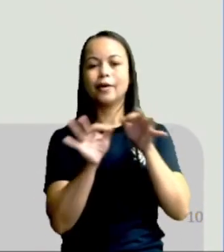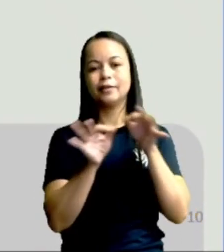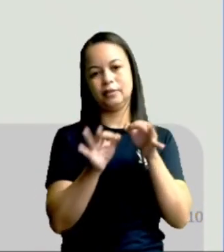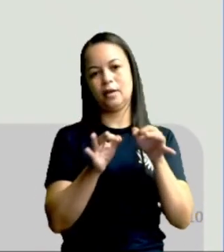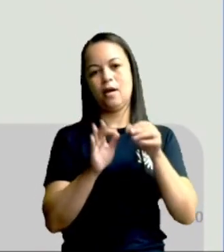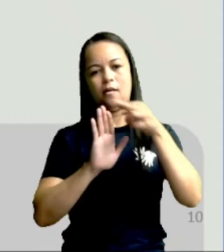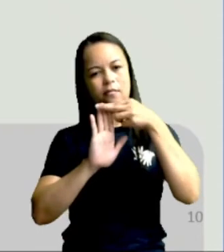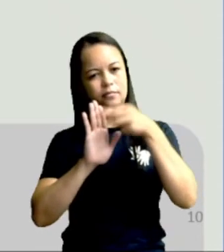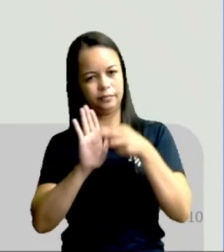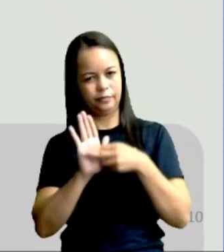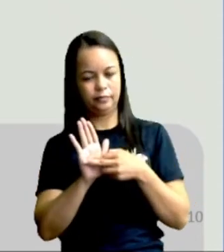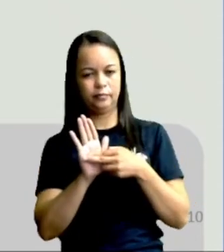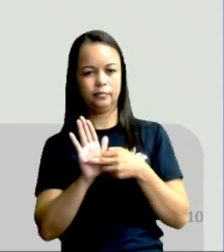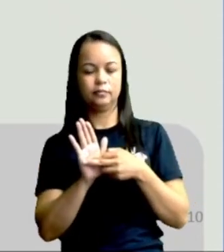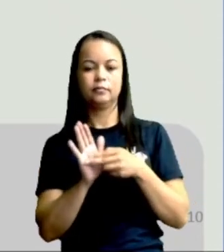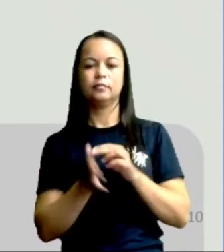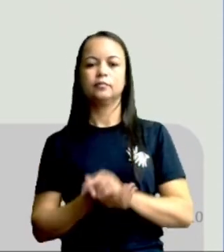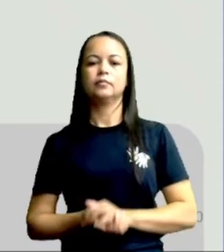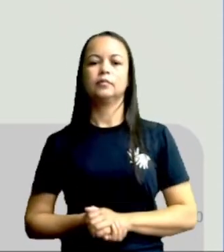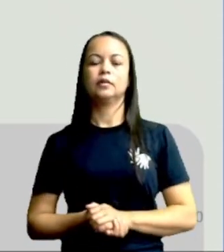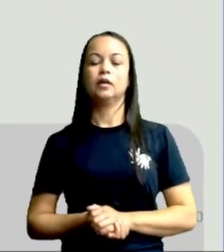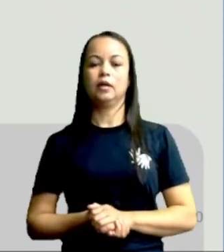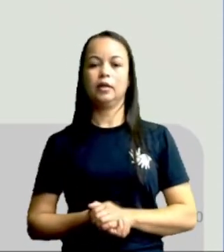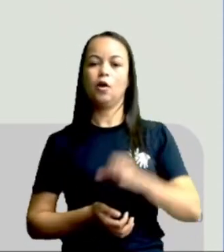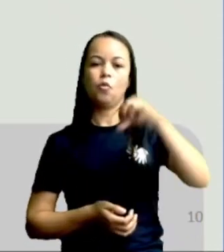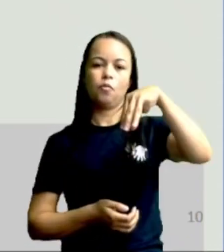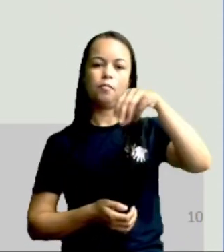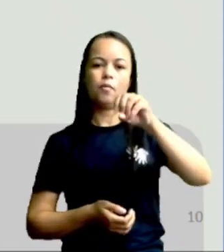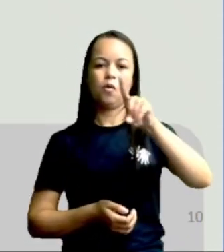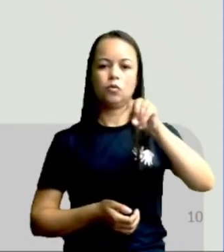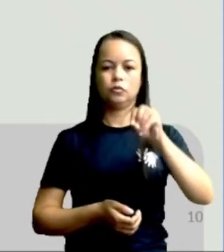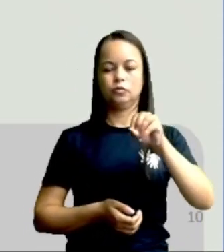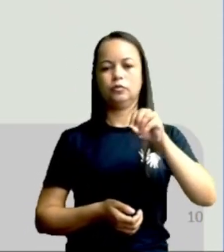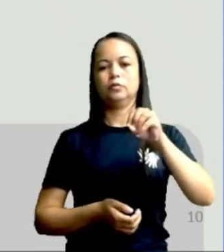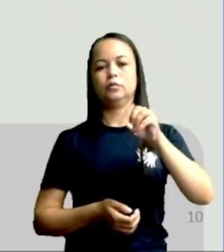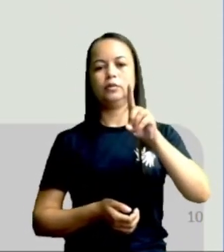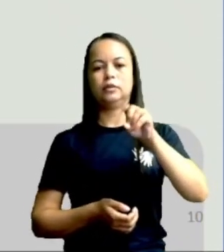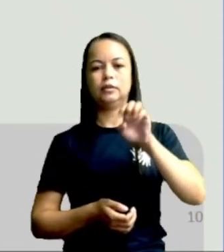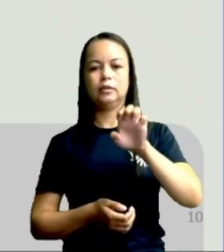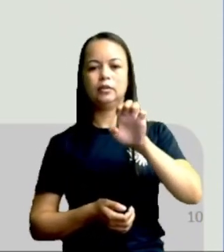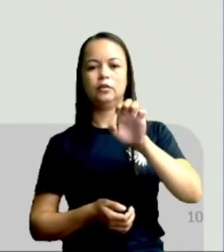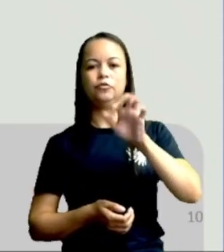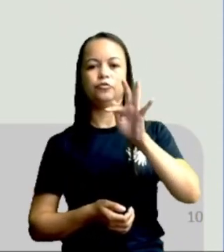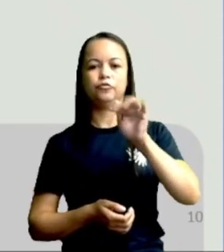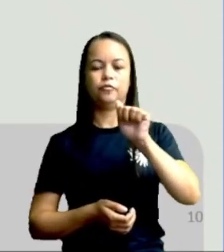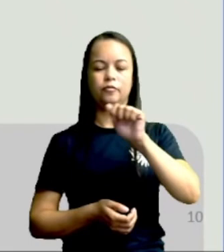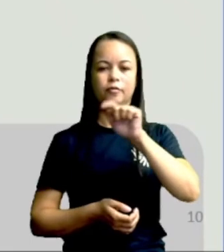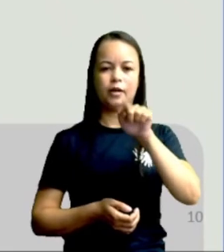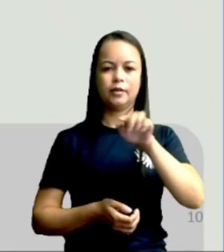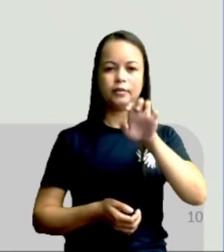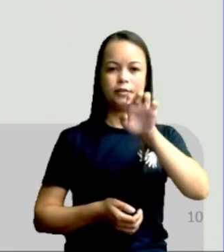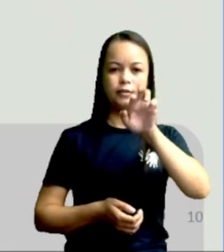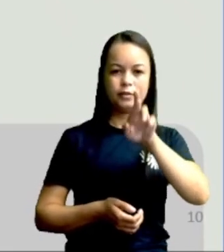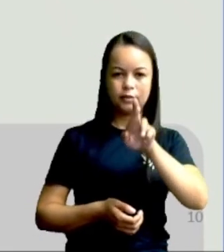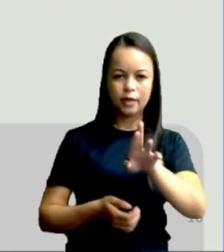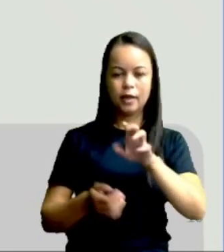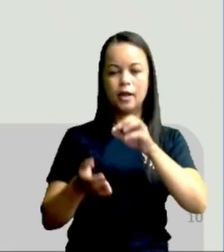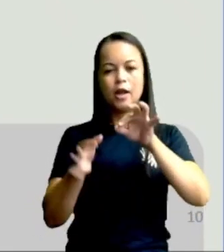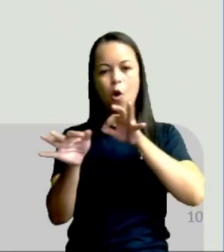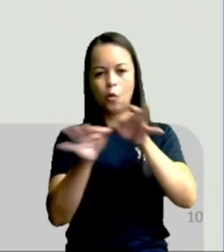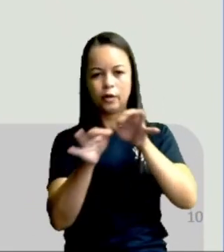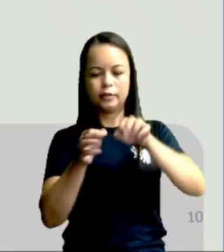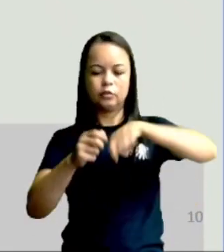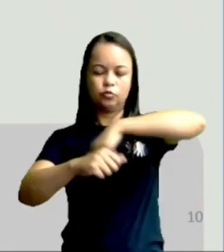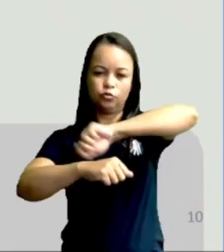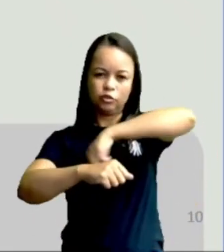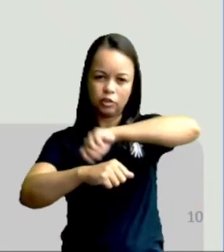receita, em outras palavras, o modo de fazer, os verbos quase sempre se apresentam no modo imperativo. Lembra?